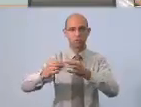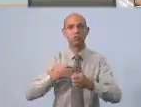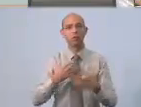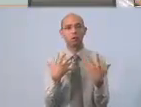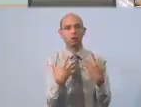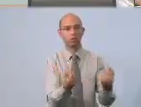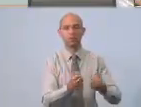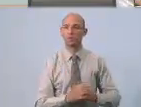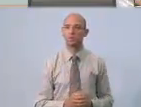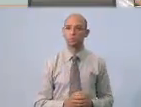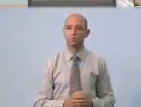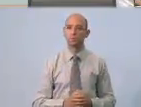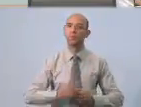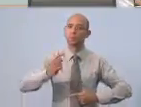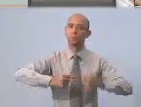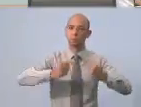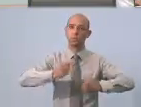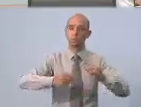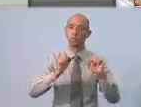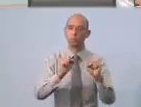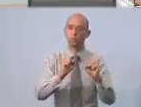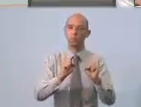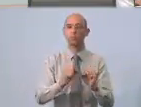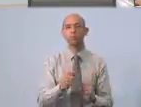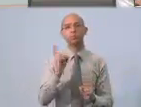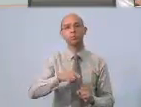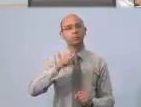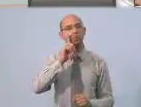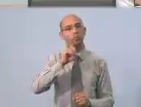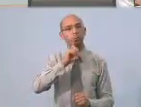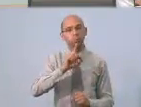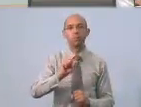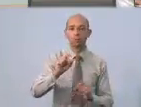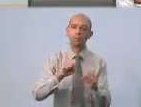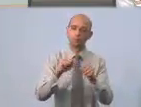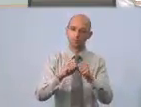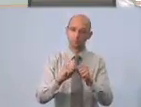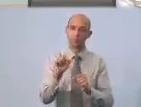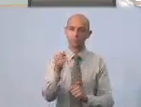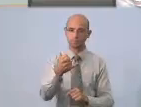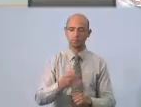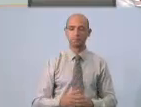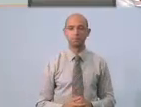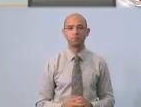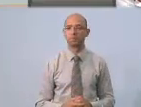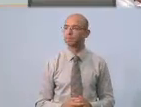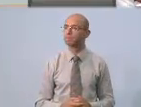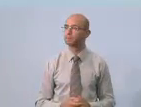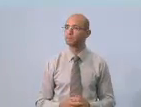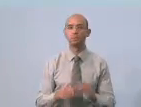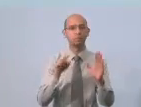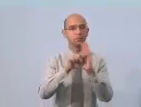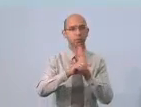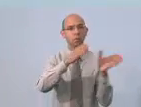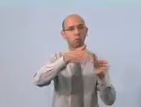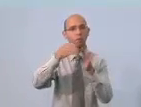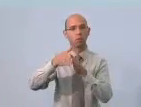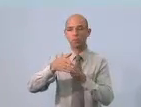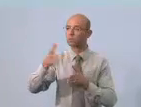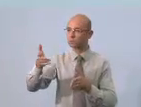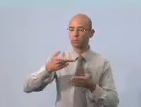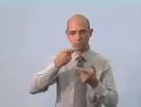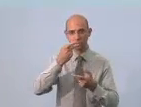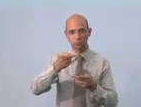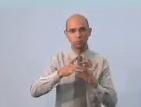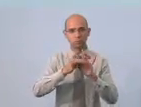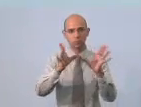reunião da bancada, indicação do vereador americano para compor a referida comissão. Pela ordem, presidente. Tem a palavra.